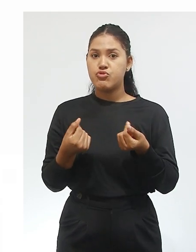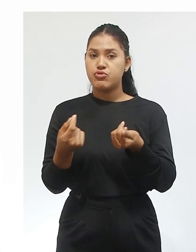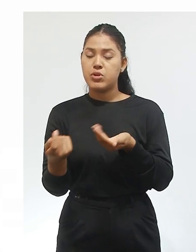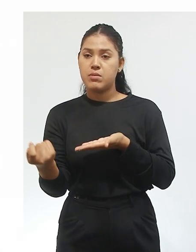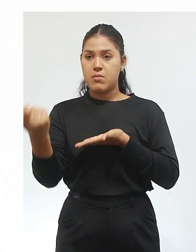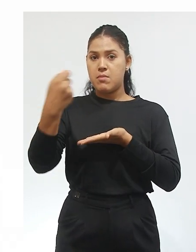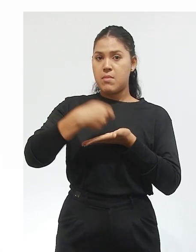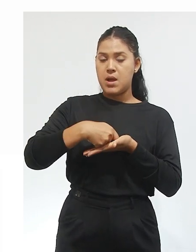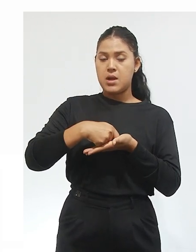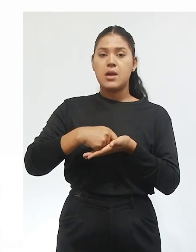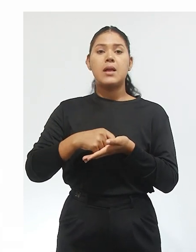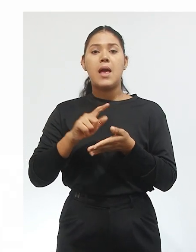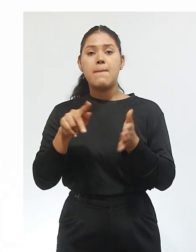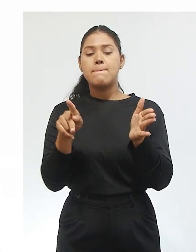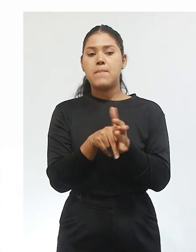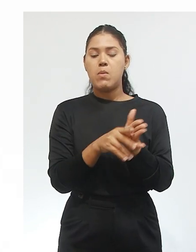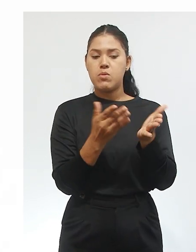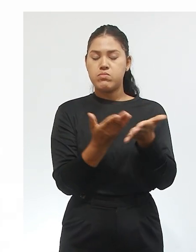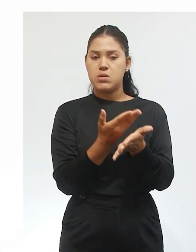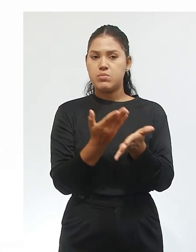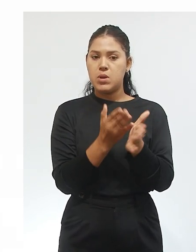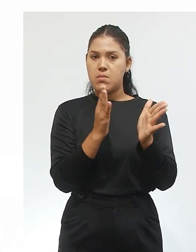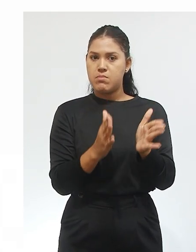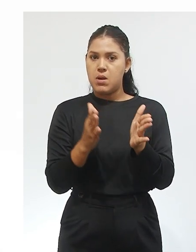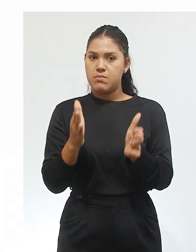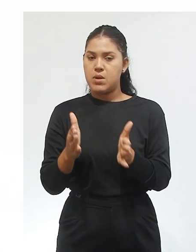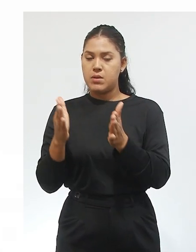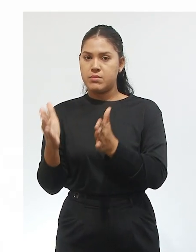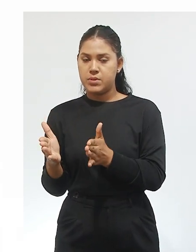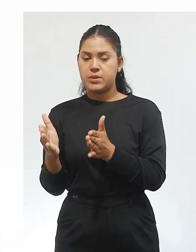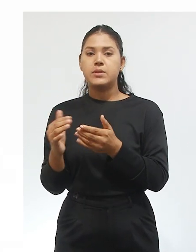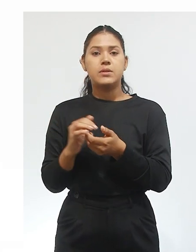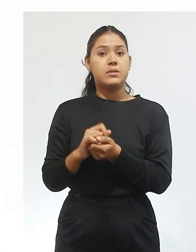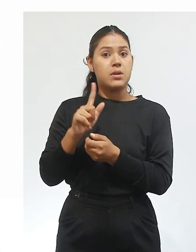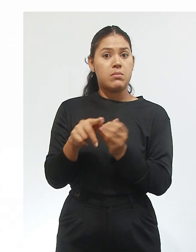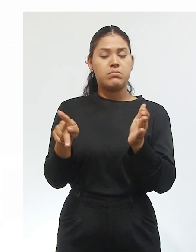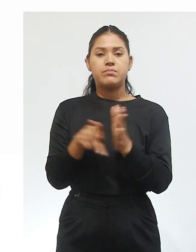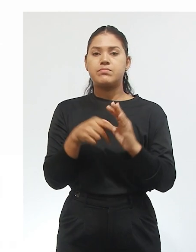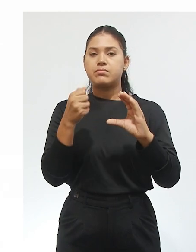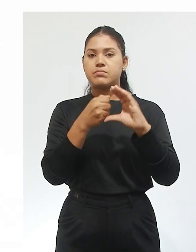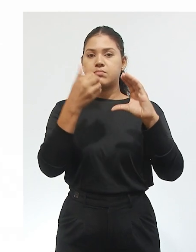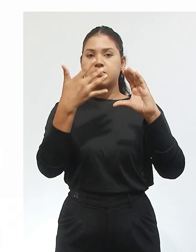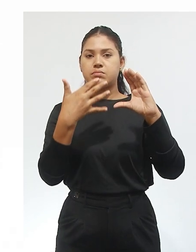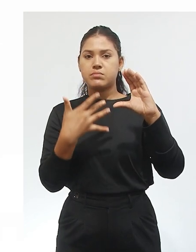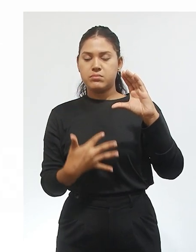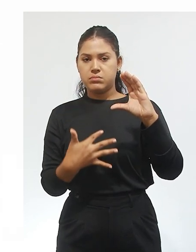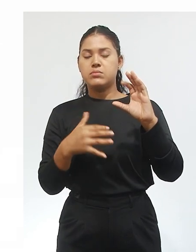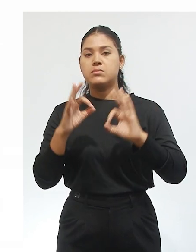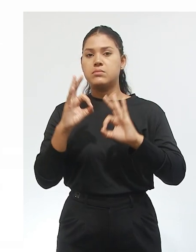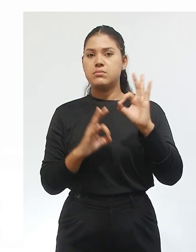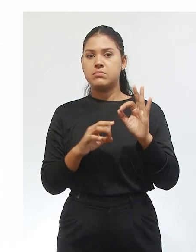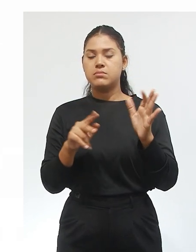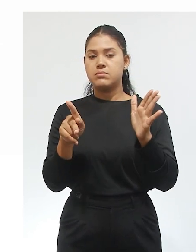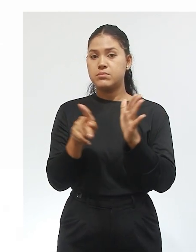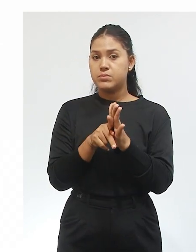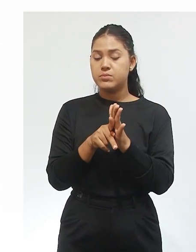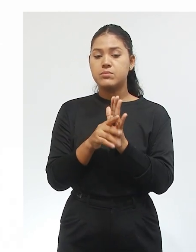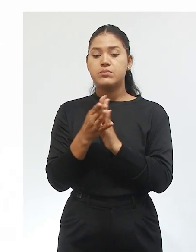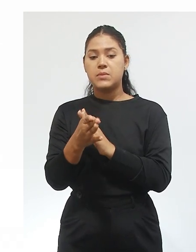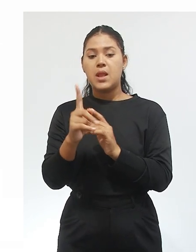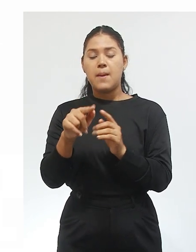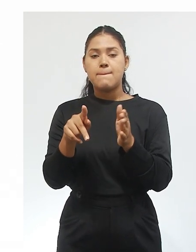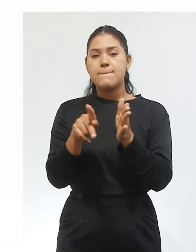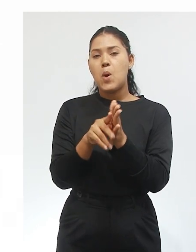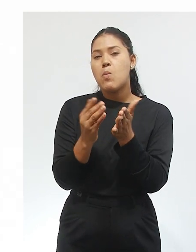receber, outros só fornecedores e etc. Tá? Então, uma das características principais são esses. E ele é também considerado